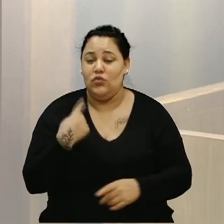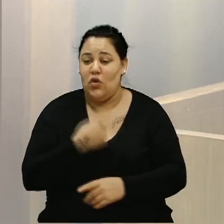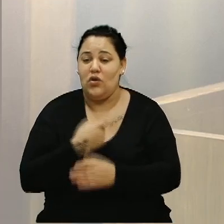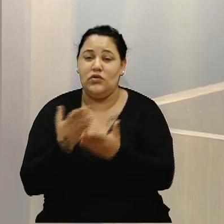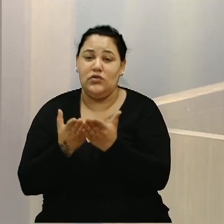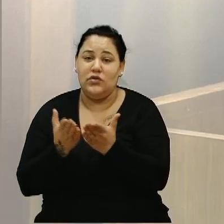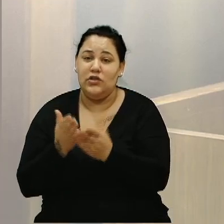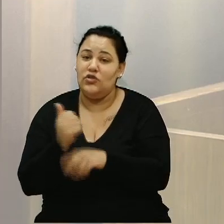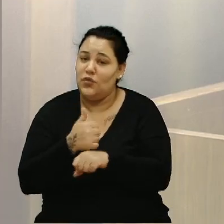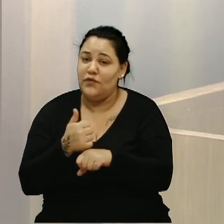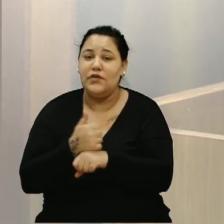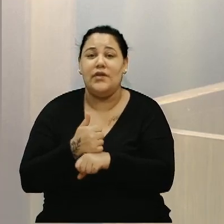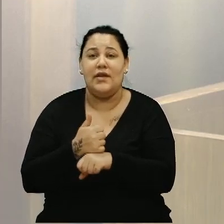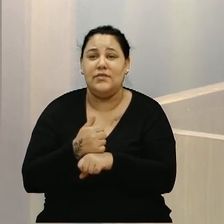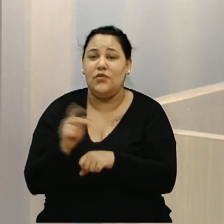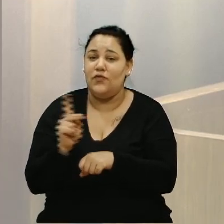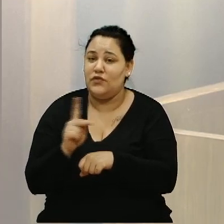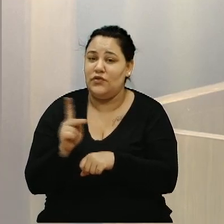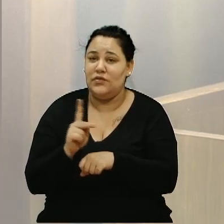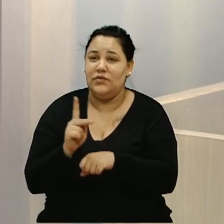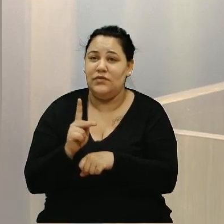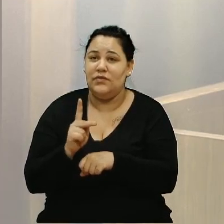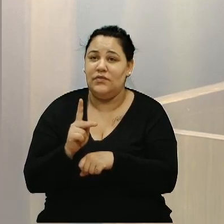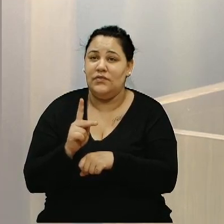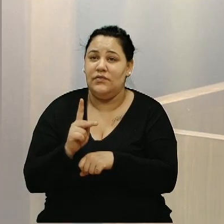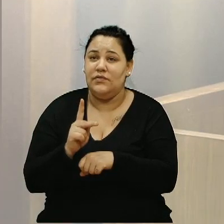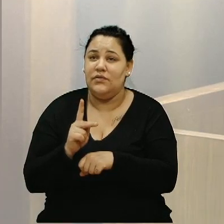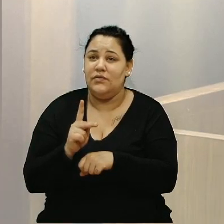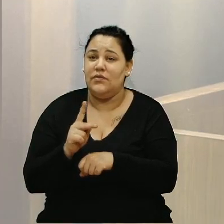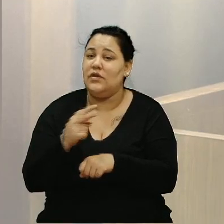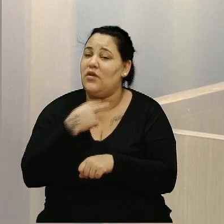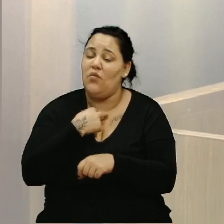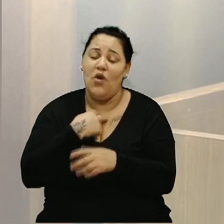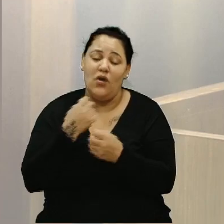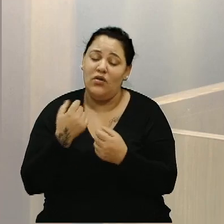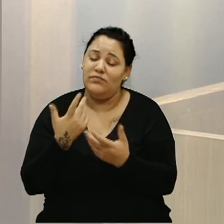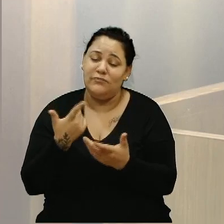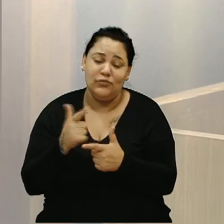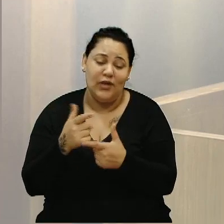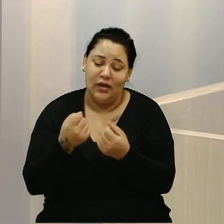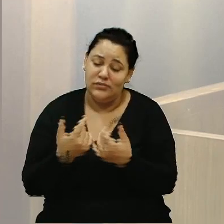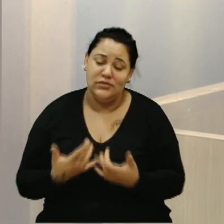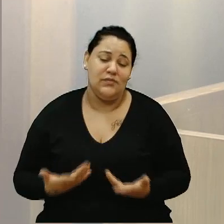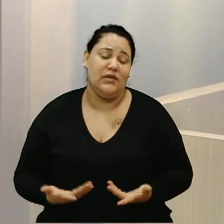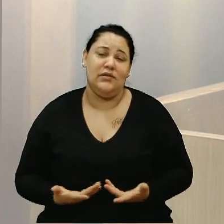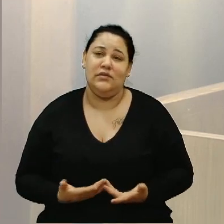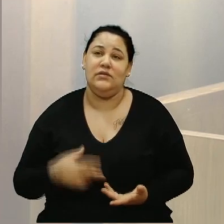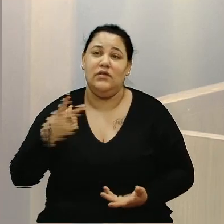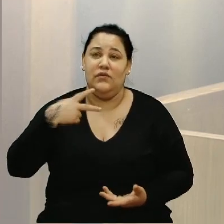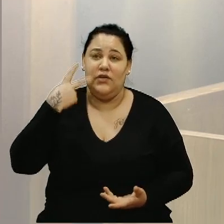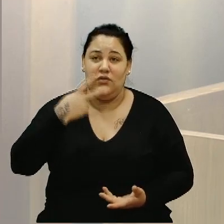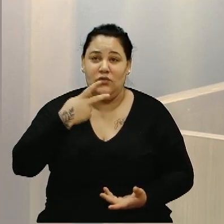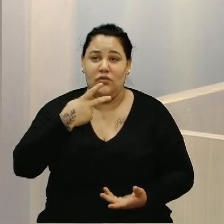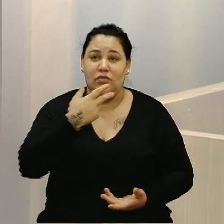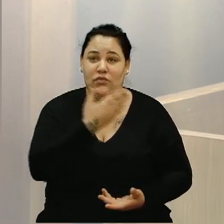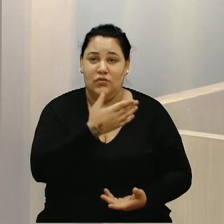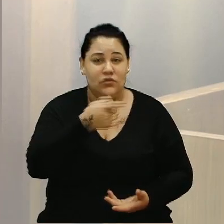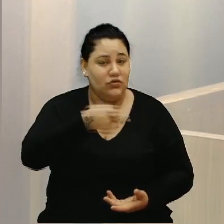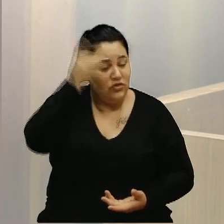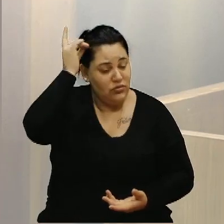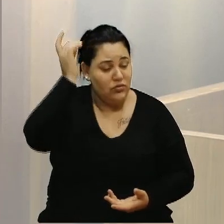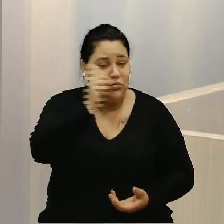e profissionais da educação. E isso é absolutamente injustificável. Então, o vereador Lucas, se puder repassar isso ao prefeito Adiló, eu